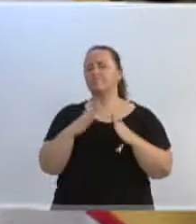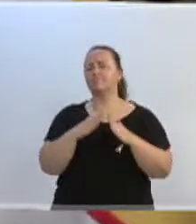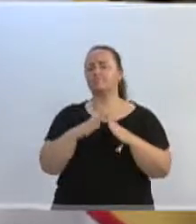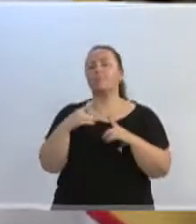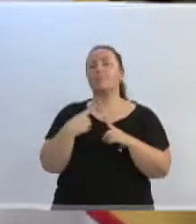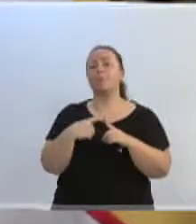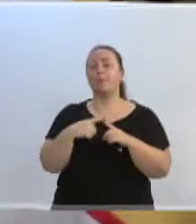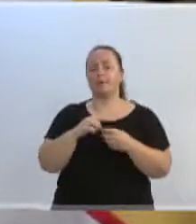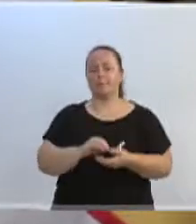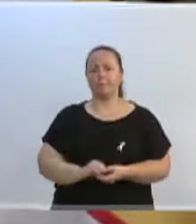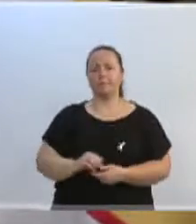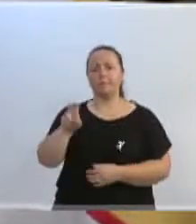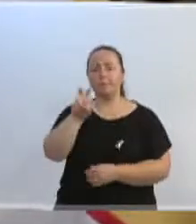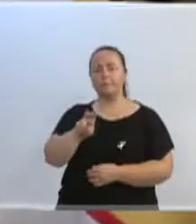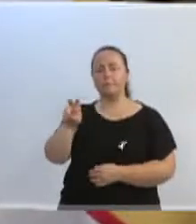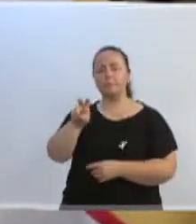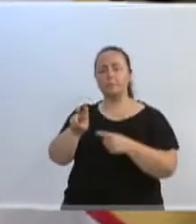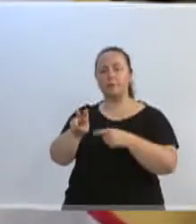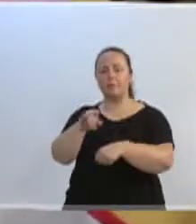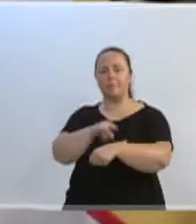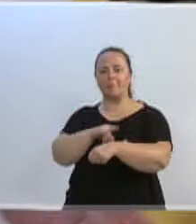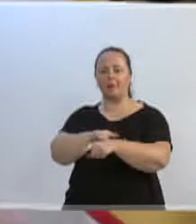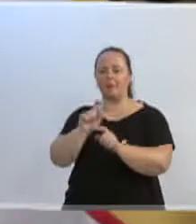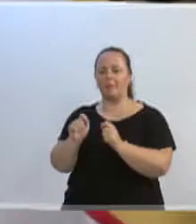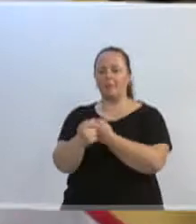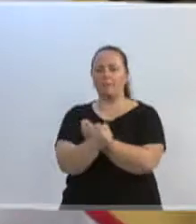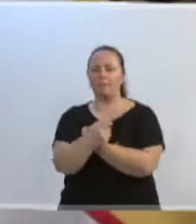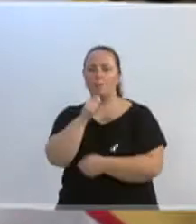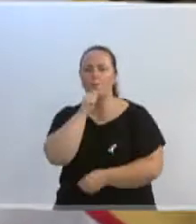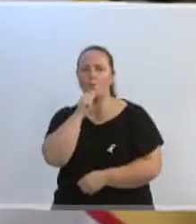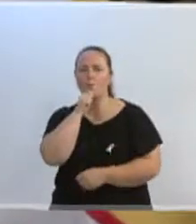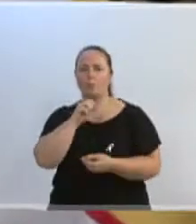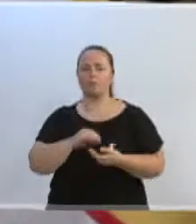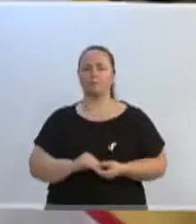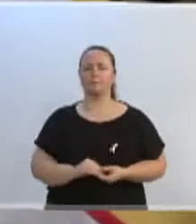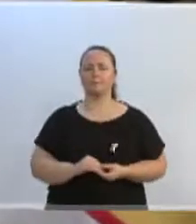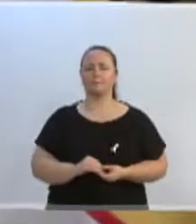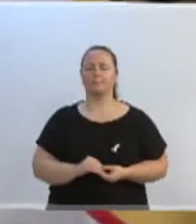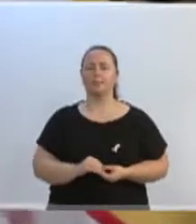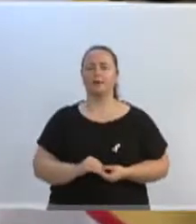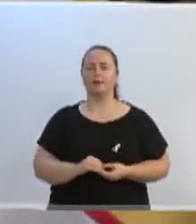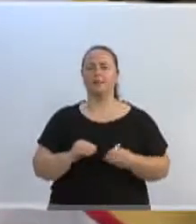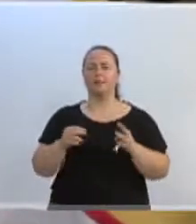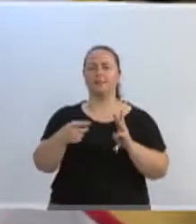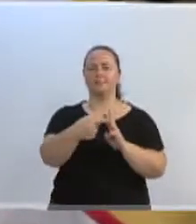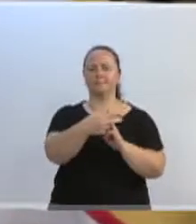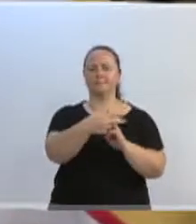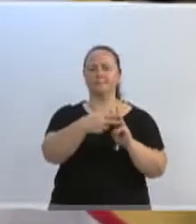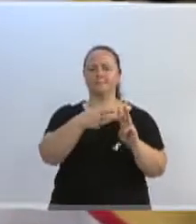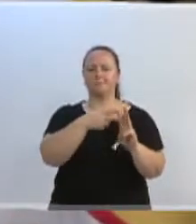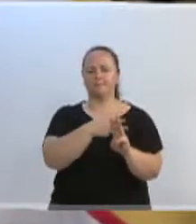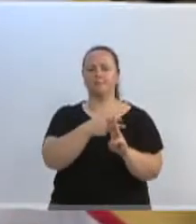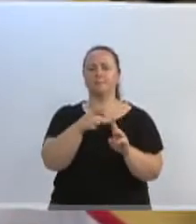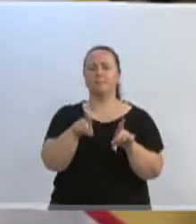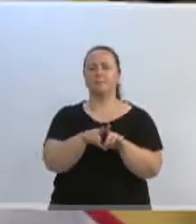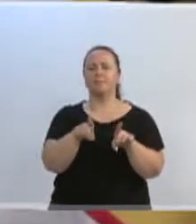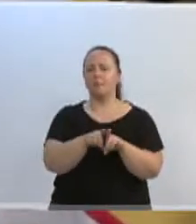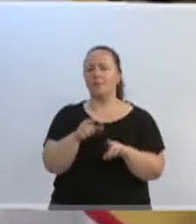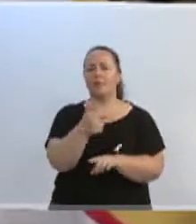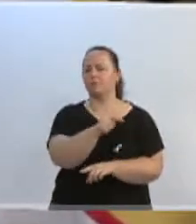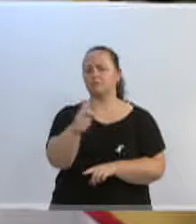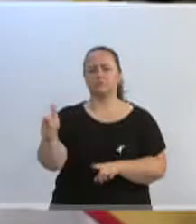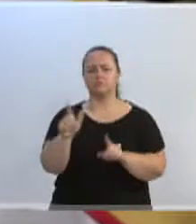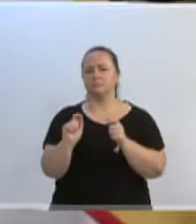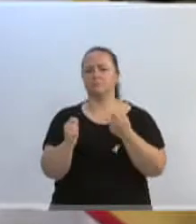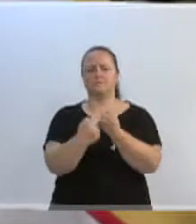ao shopping e não tem um banheiro adaptado, vão na própria policlínica e não tem um banheiro adaptado, vão na unidade de saúde e não tem um banheiro adaptado. Estou dando um exemplo. Então,